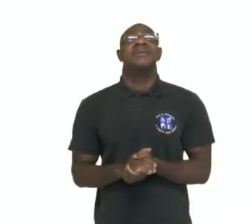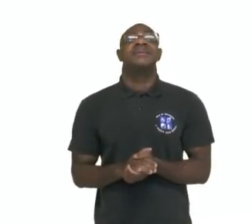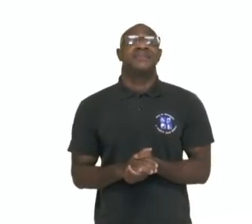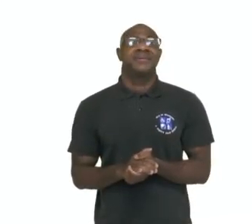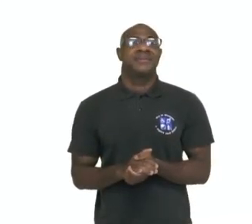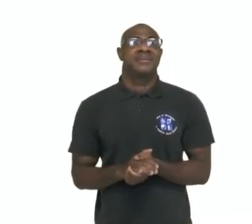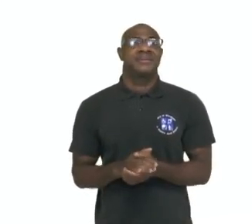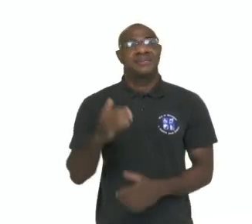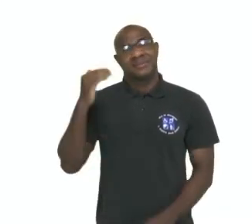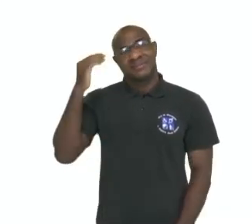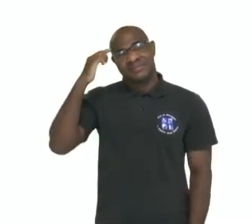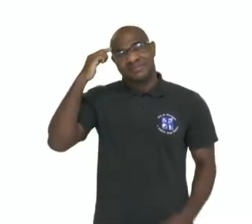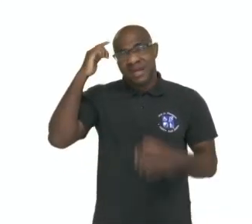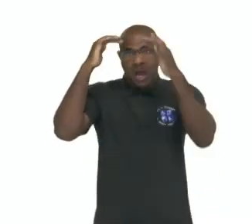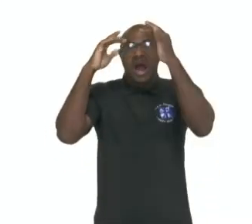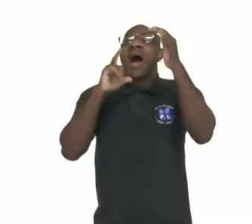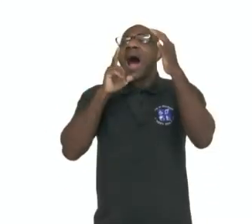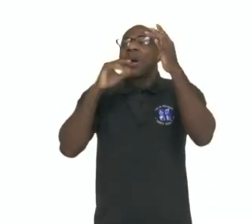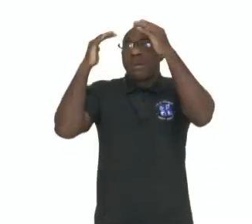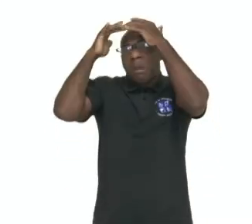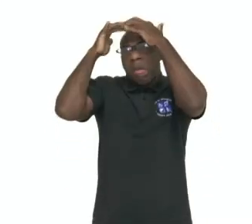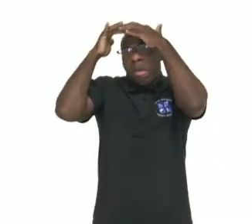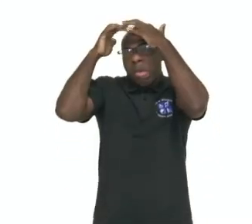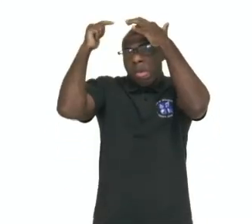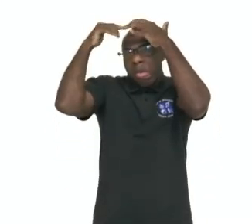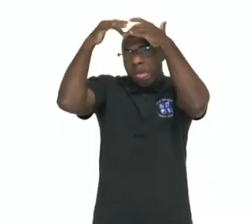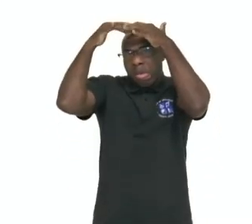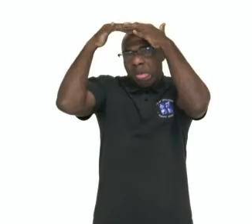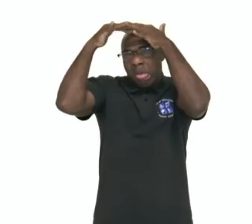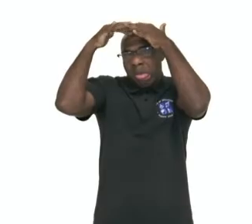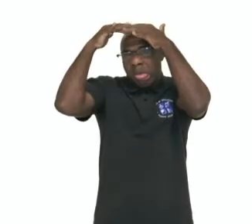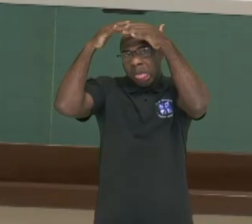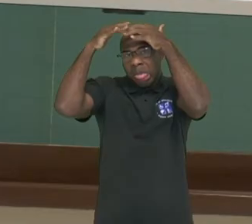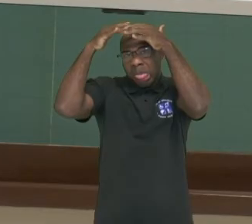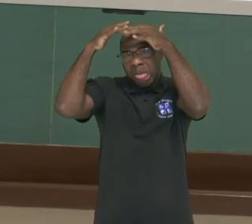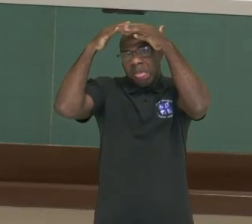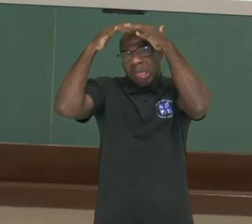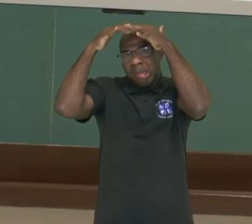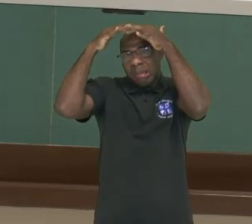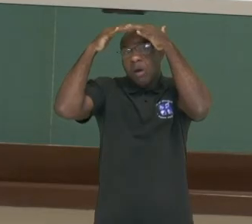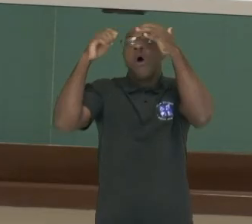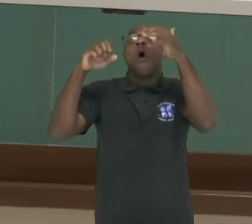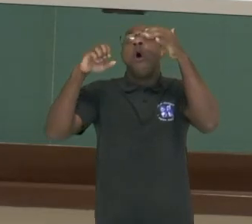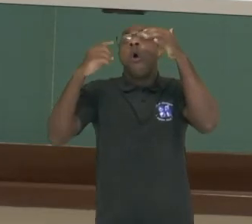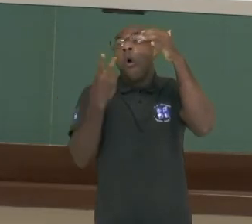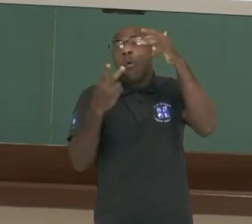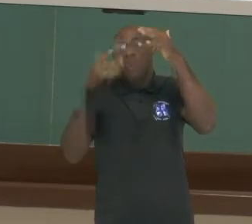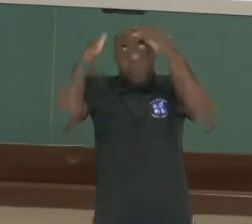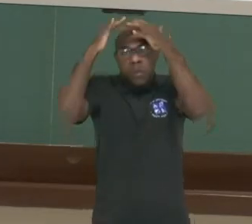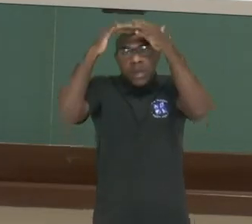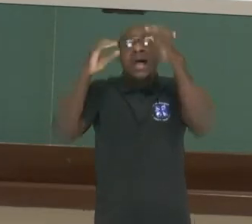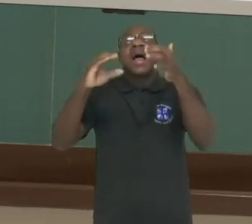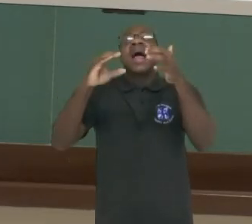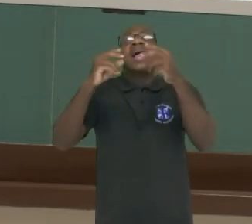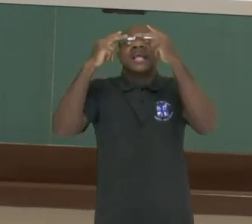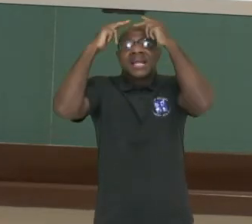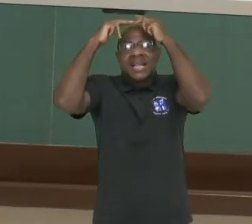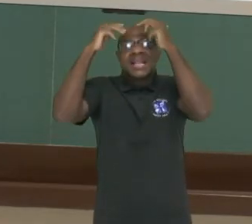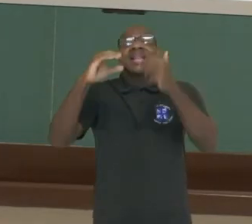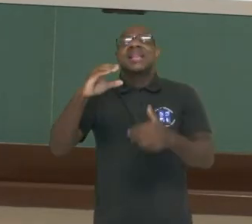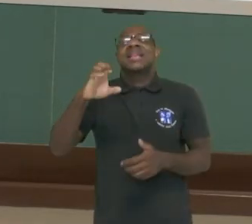hidrocefalia, líquido no cérebro, ou anencefalia, sem cérebro, entre outros,